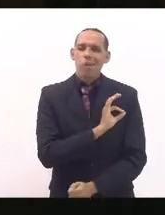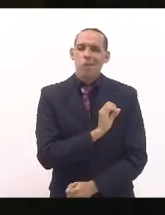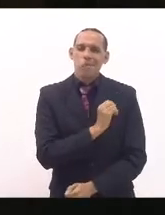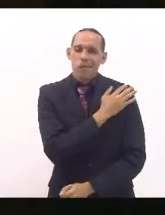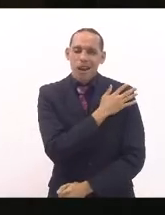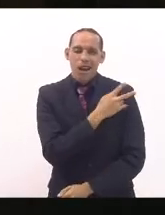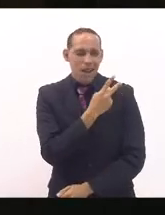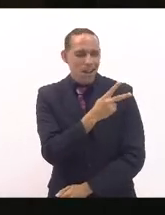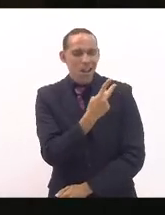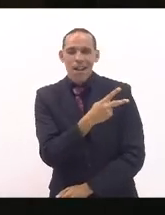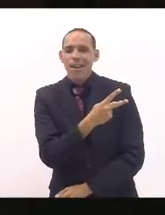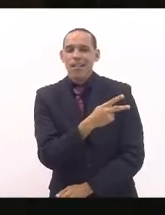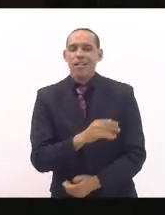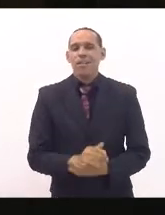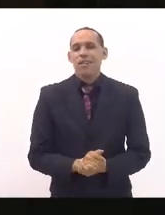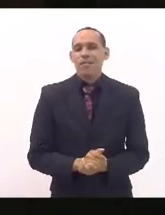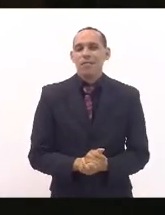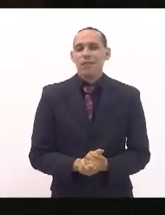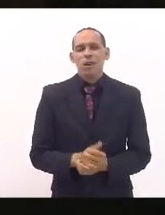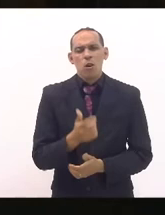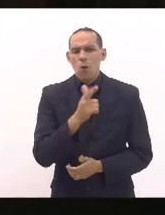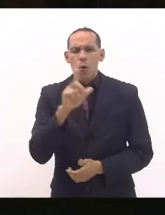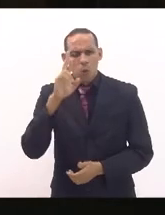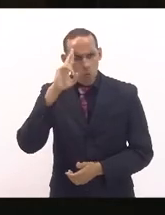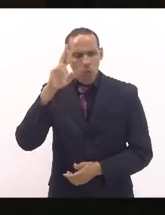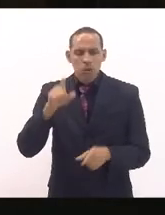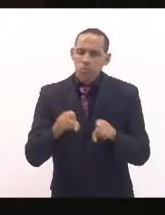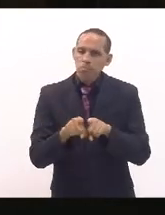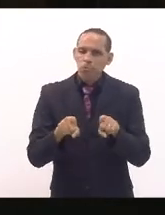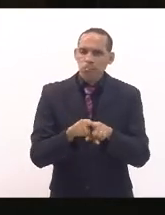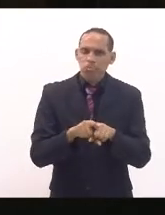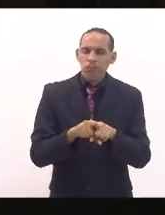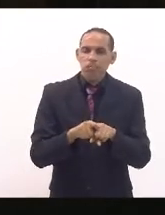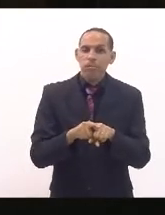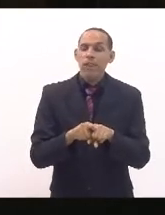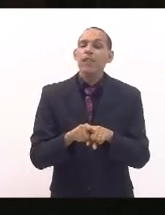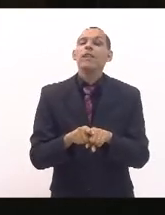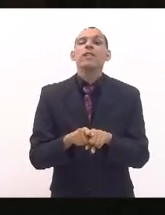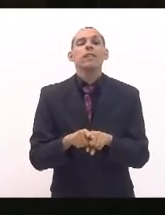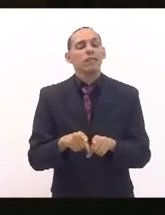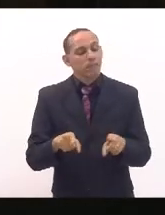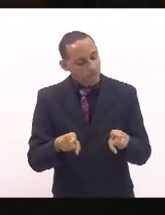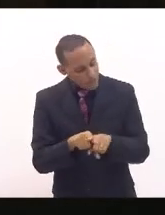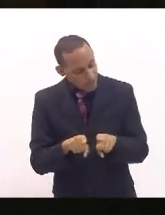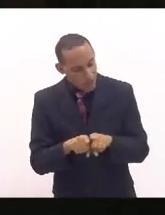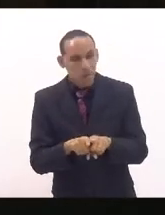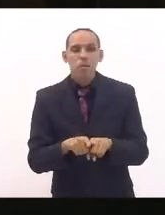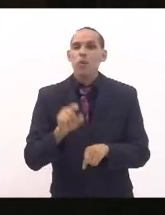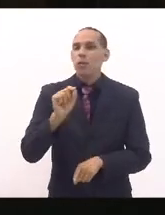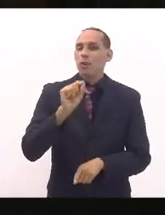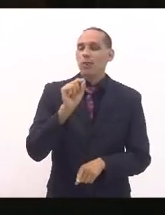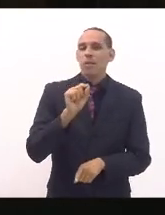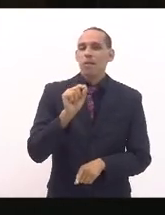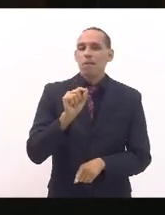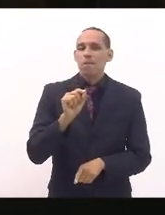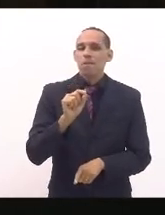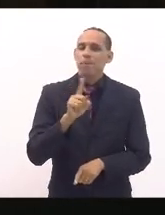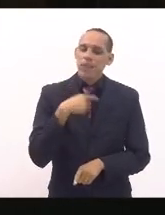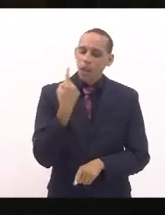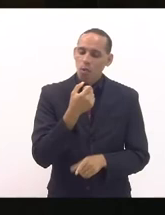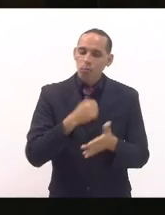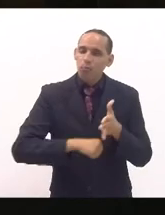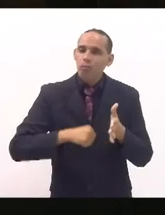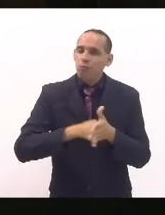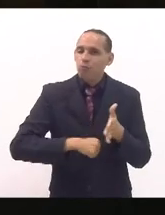Militar local e às demais autoridades. E também dizer, não é, da nossa